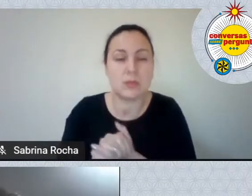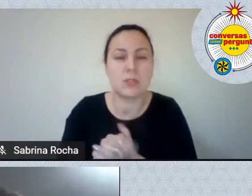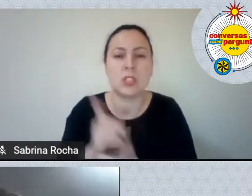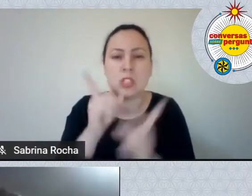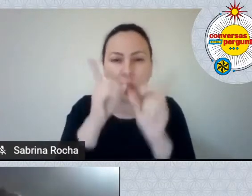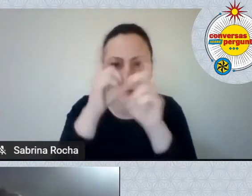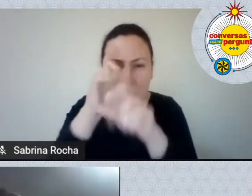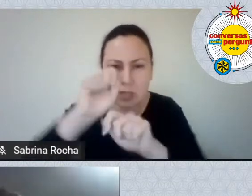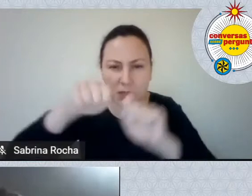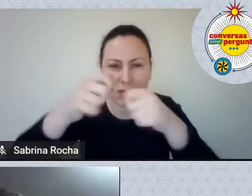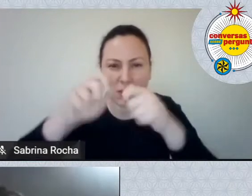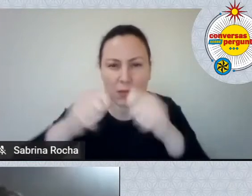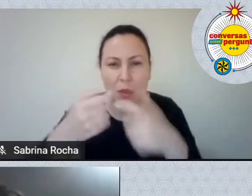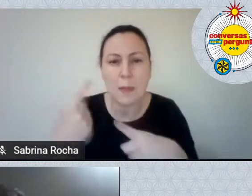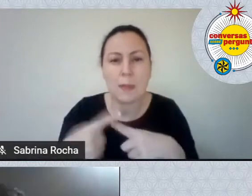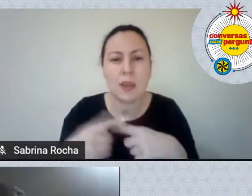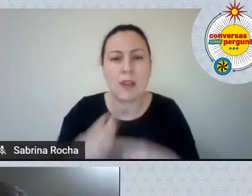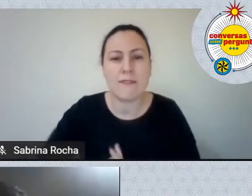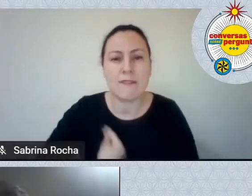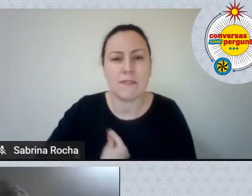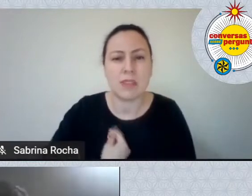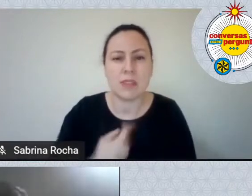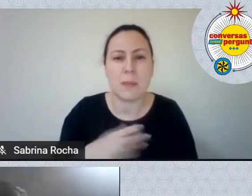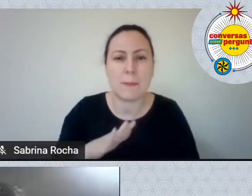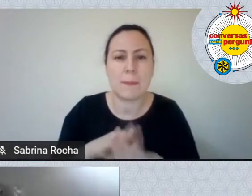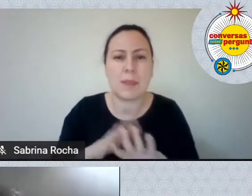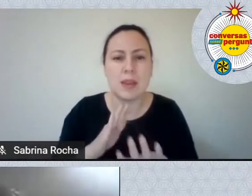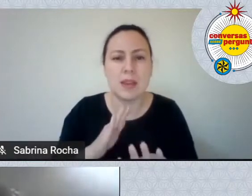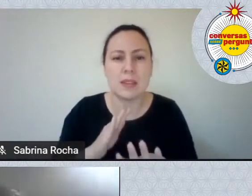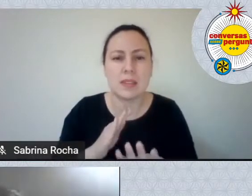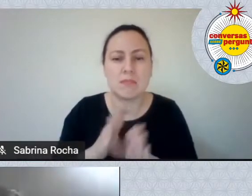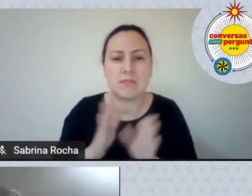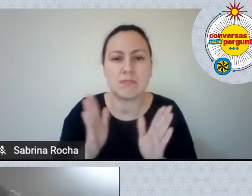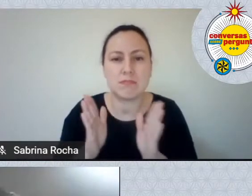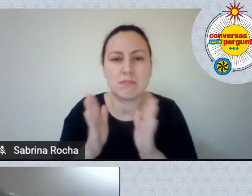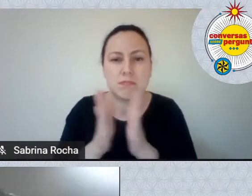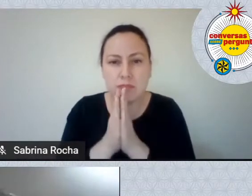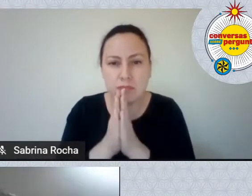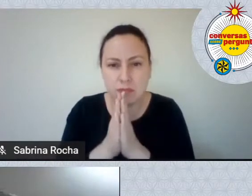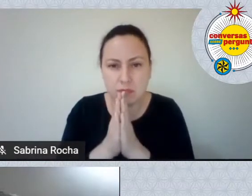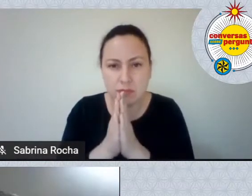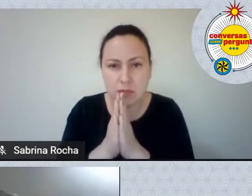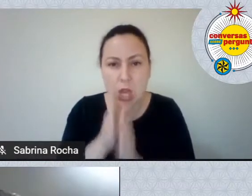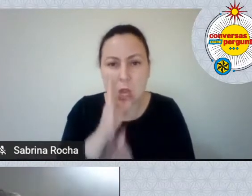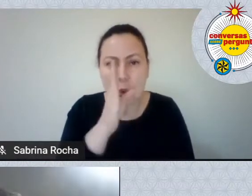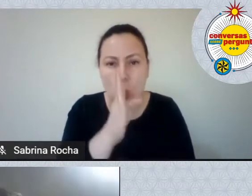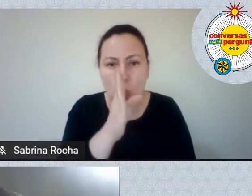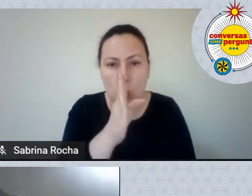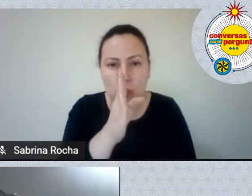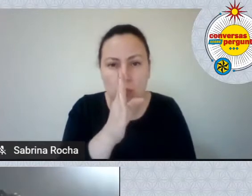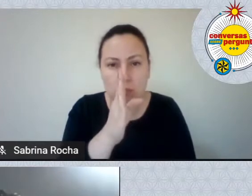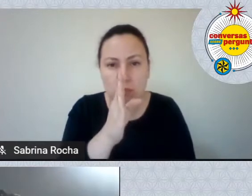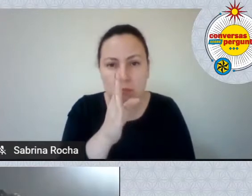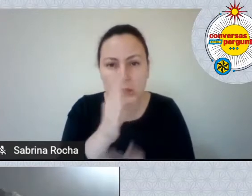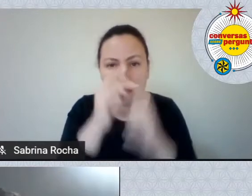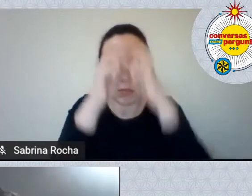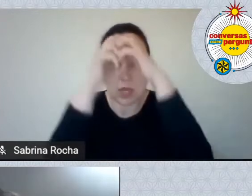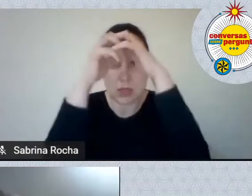a vida vai ficando o quê? Mais unidimensional. Né? A vida vai ficando mais aquilo mesmo.